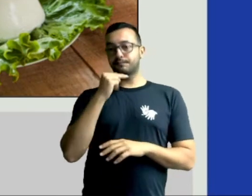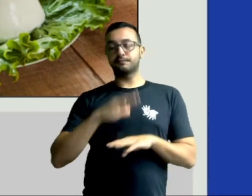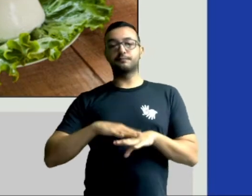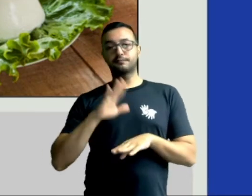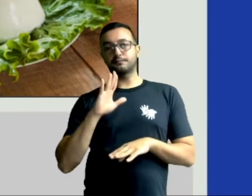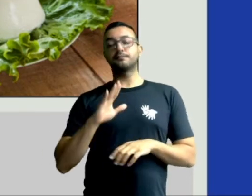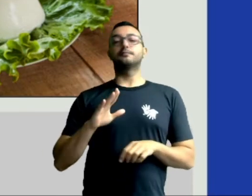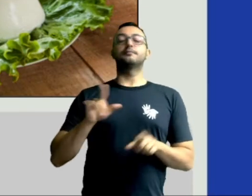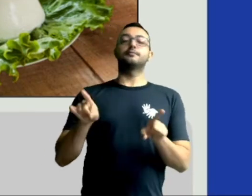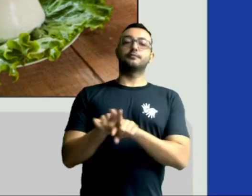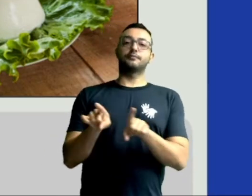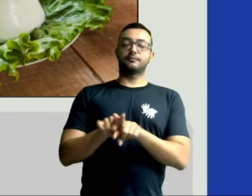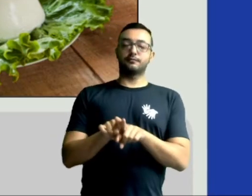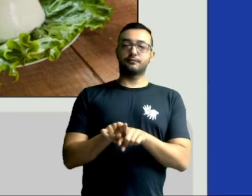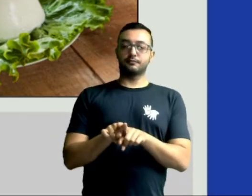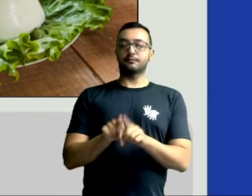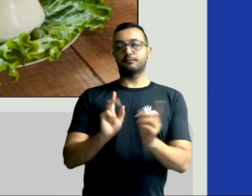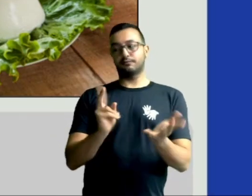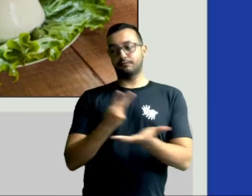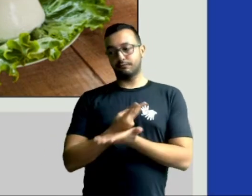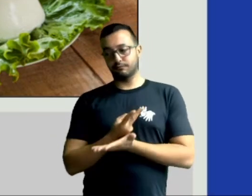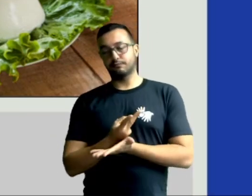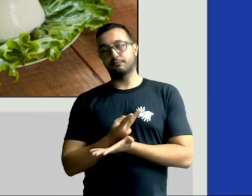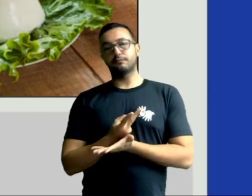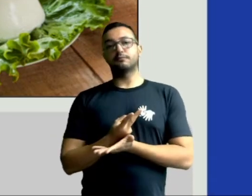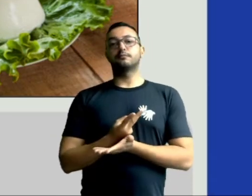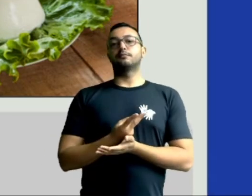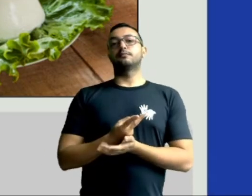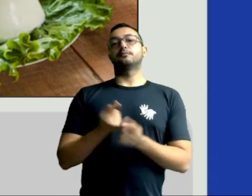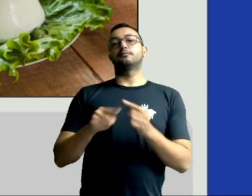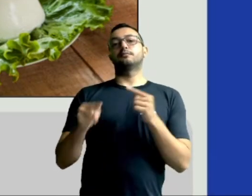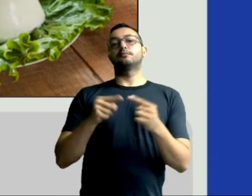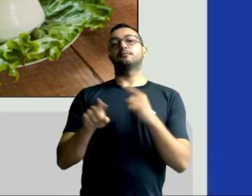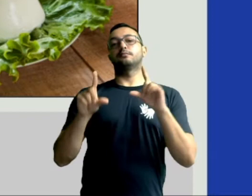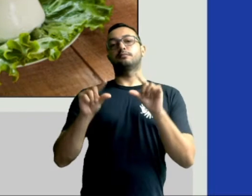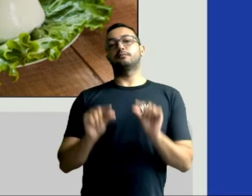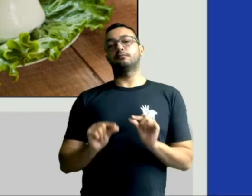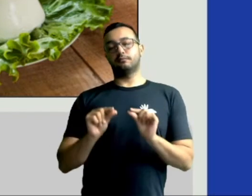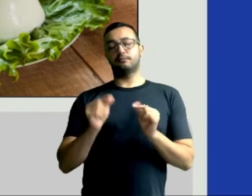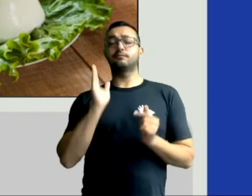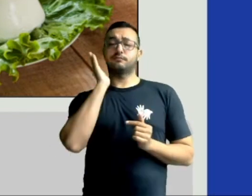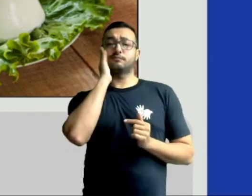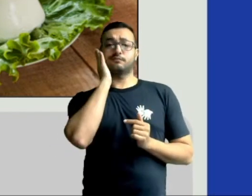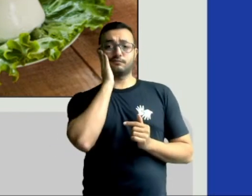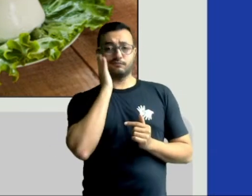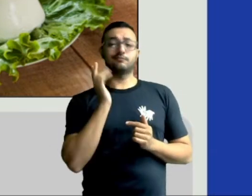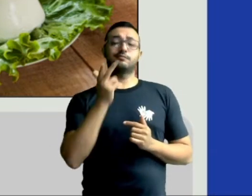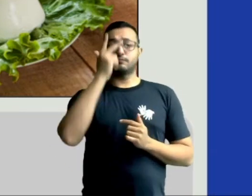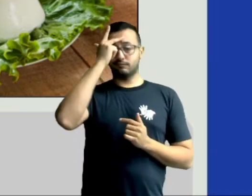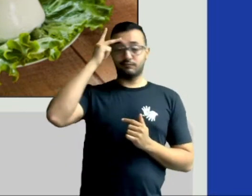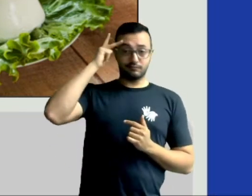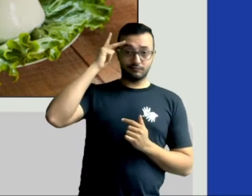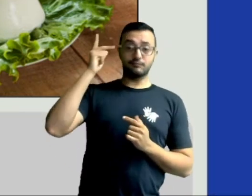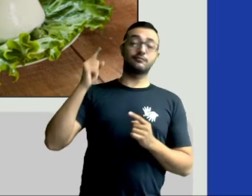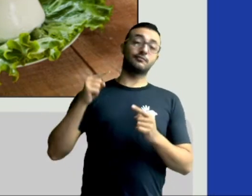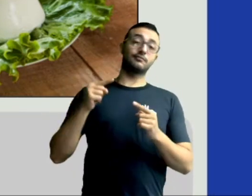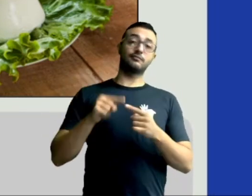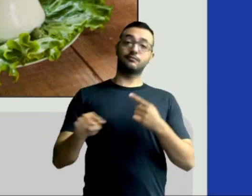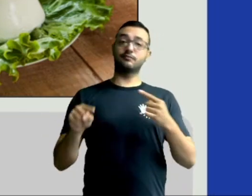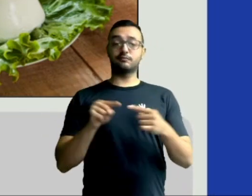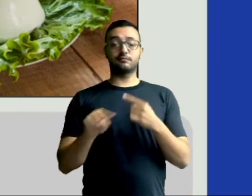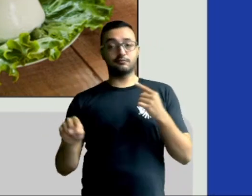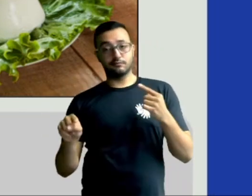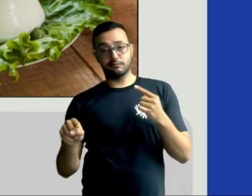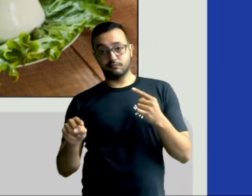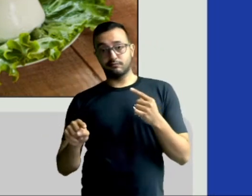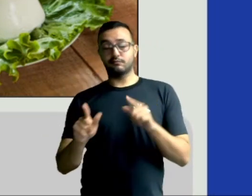e também que elas causem, de repente, menos alergias, tá certo? A gente sabe que determinadas pessoas são alérgicas a alguns tipos